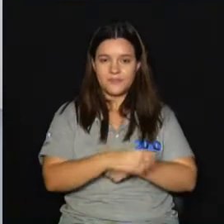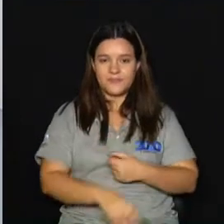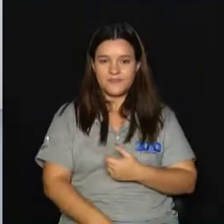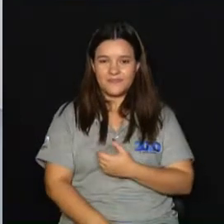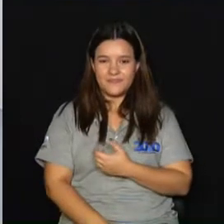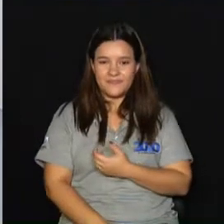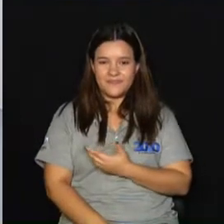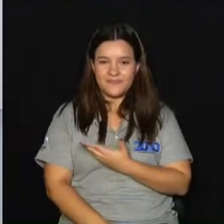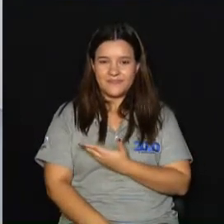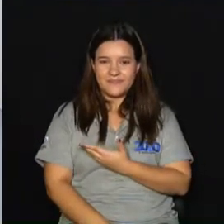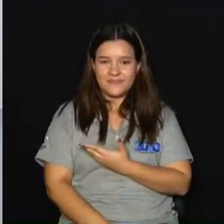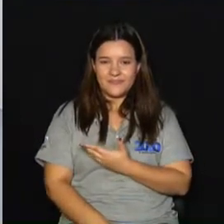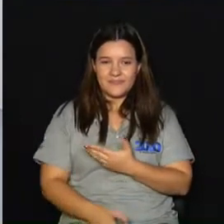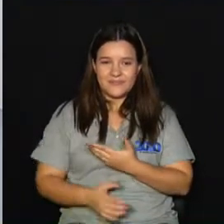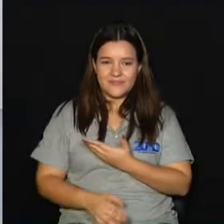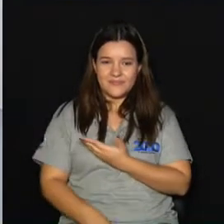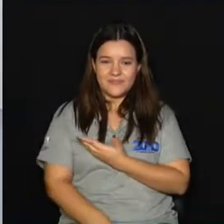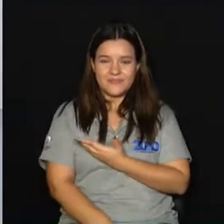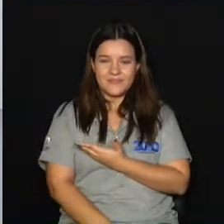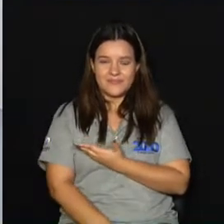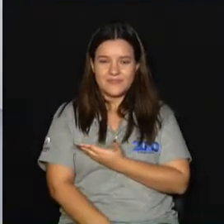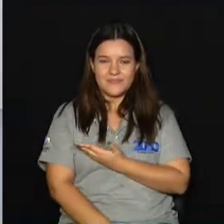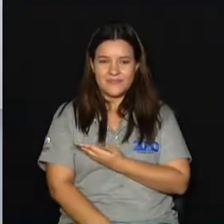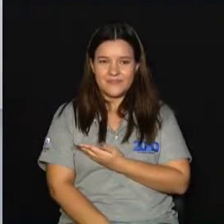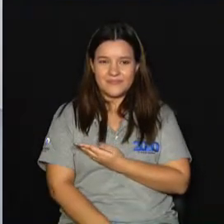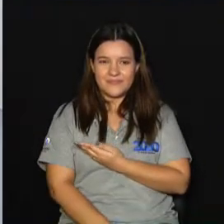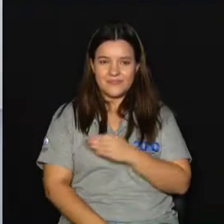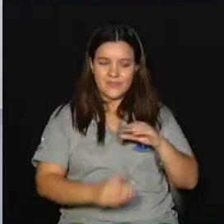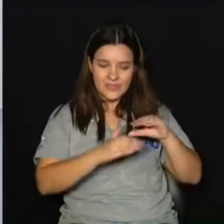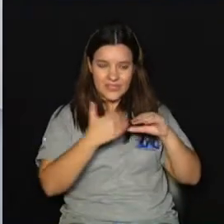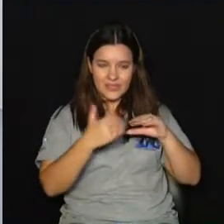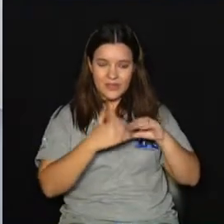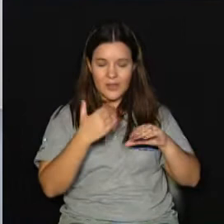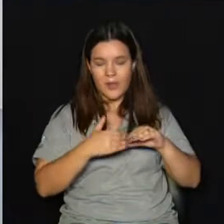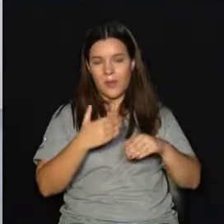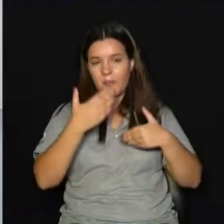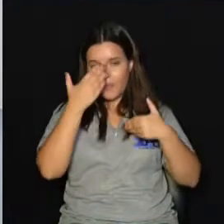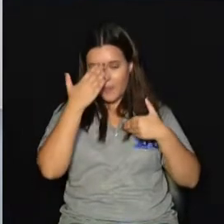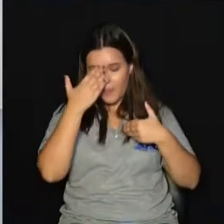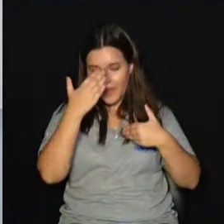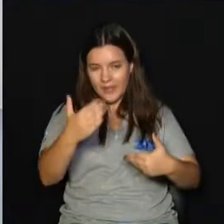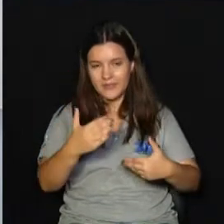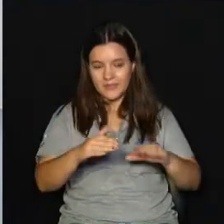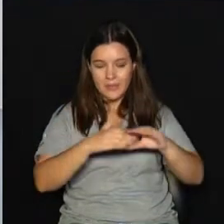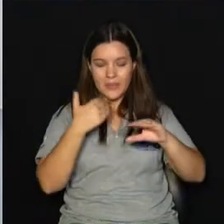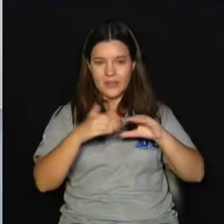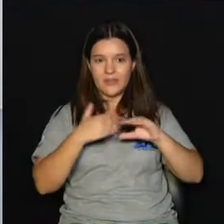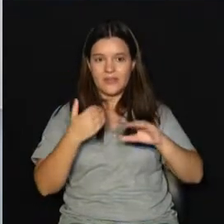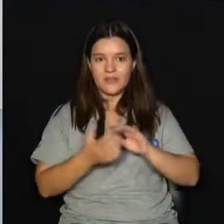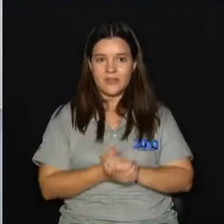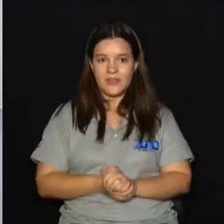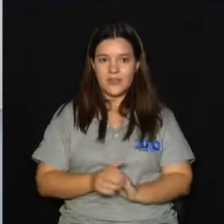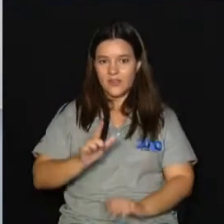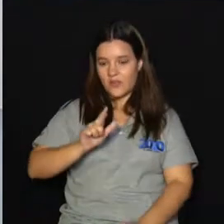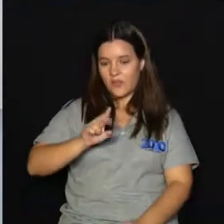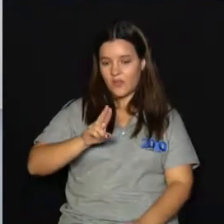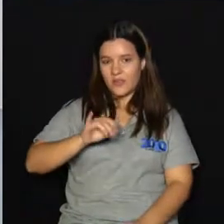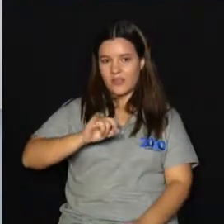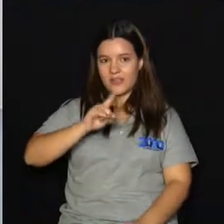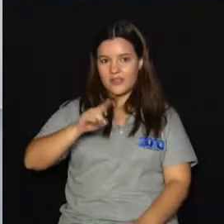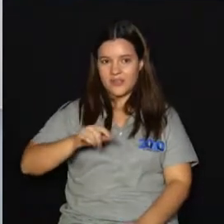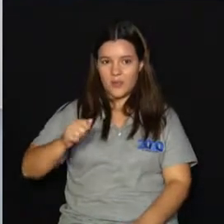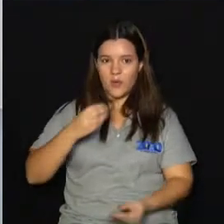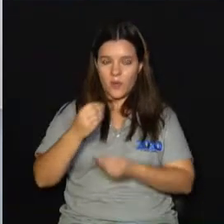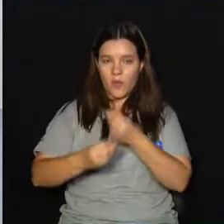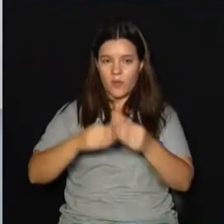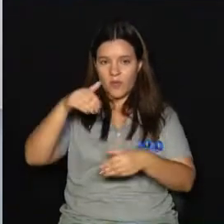978-293-7776 é o número do nosso WhatsApp. Nós estamos recebendo mensagens, muito obrigado por todas elas. A Luísa Passim, como está a